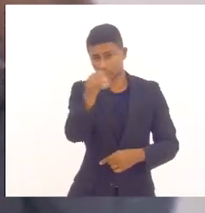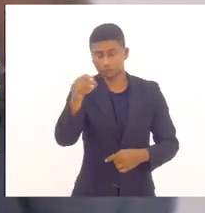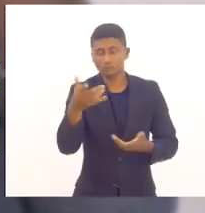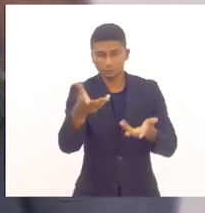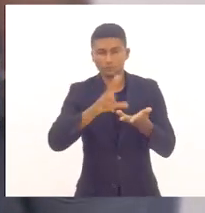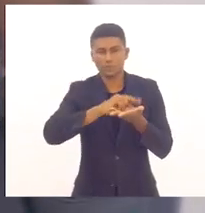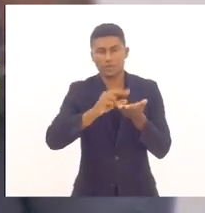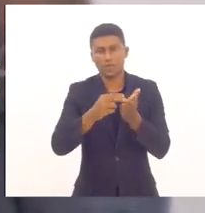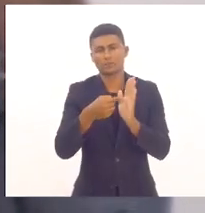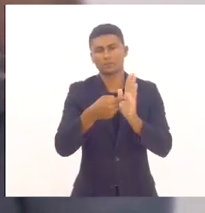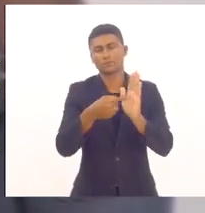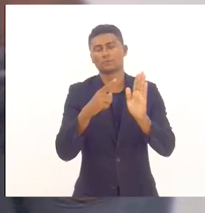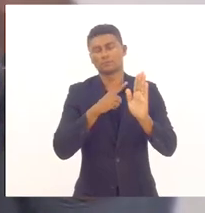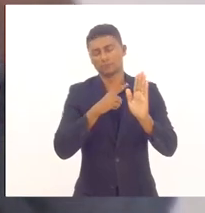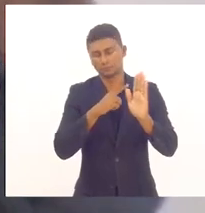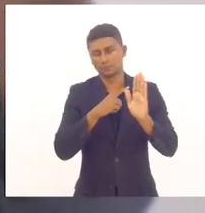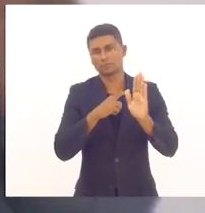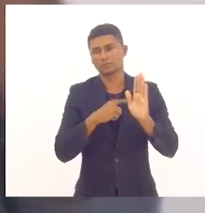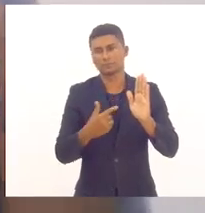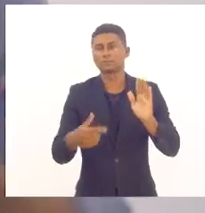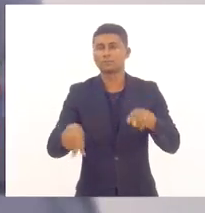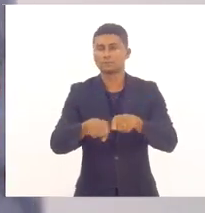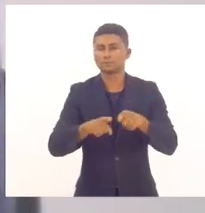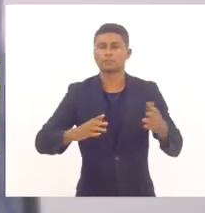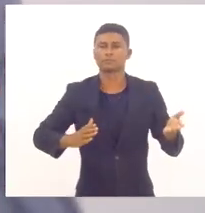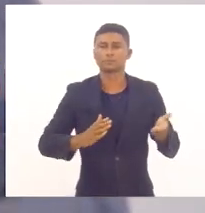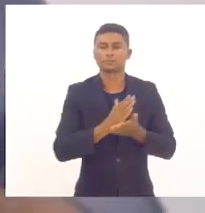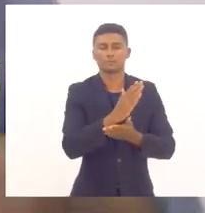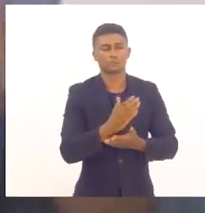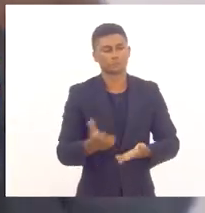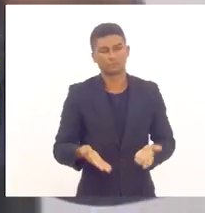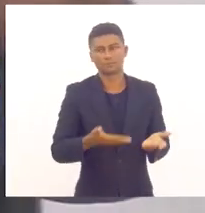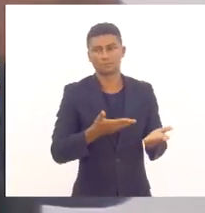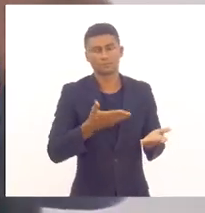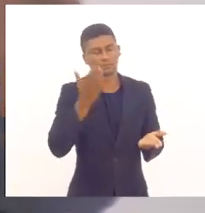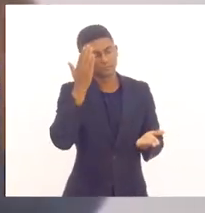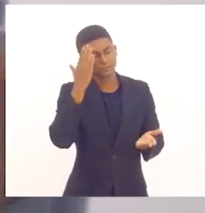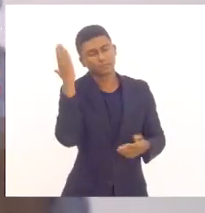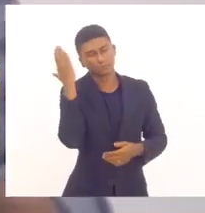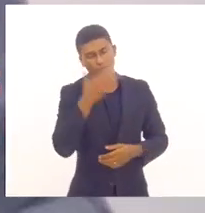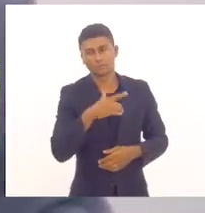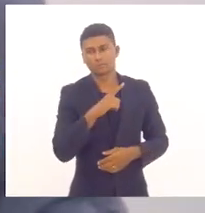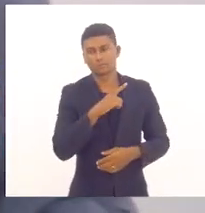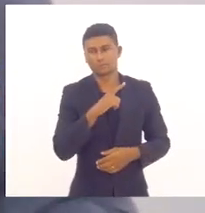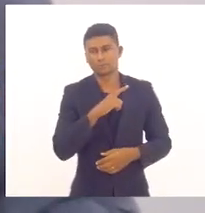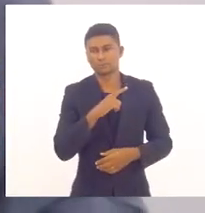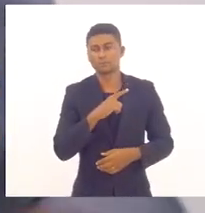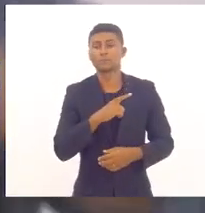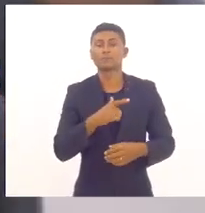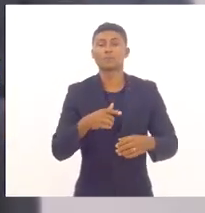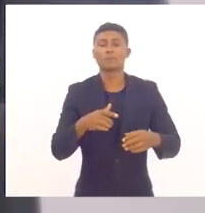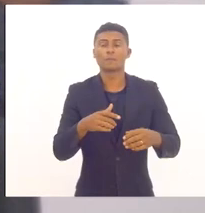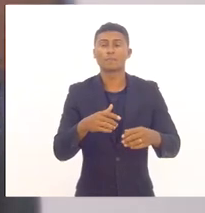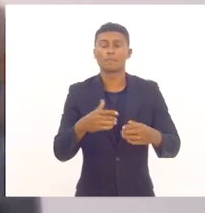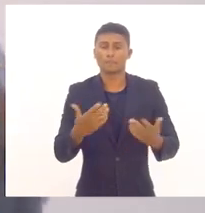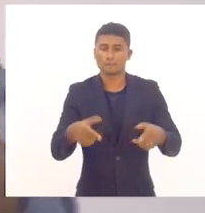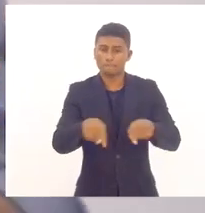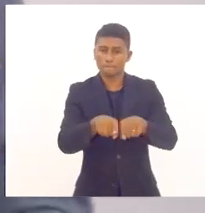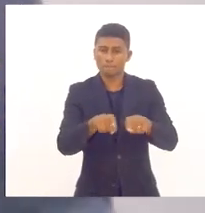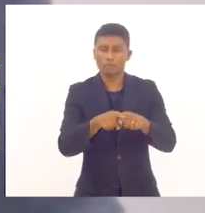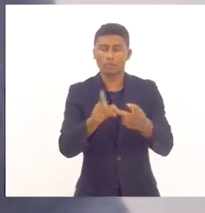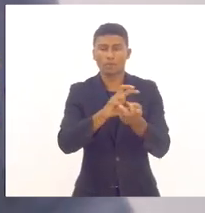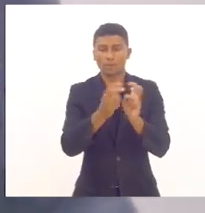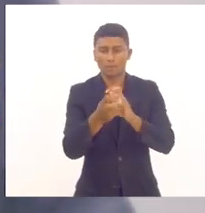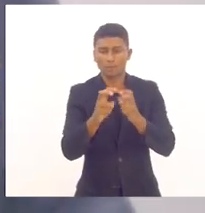timbrado publicado. Assim também como foi aprovado, aqui a Luciene está de prova, a cadeira do museu no Conselho Estadual de Política Cultural, a cadeira da